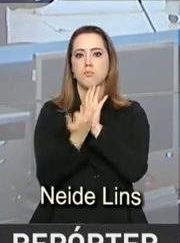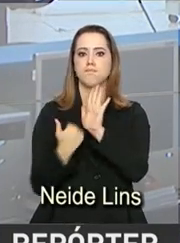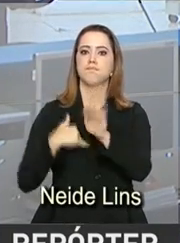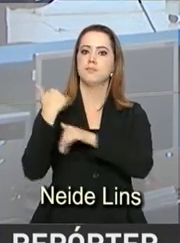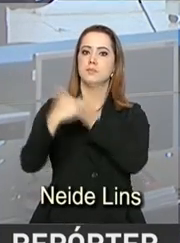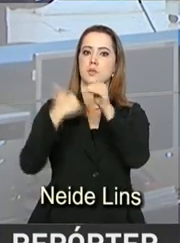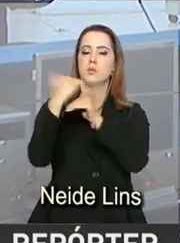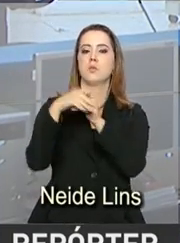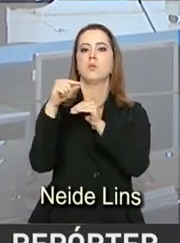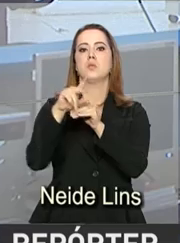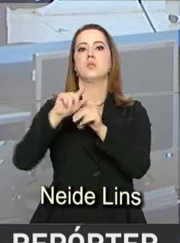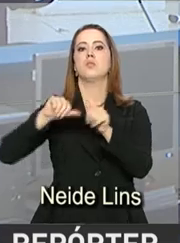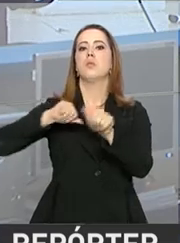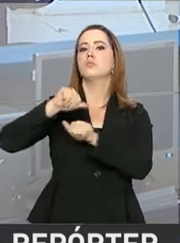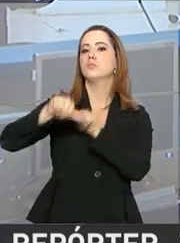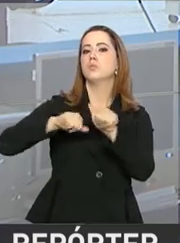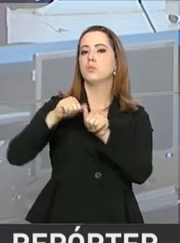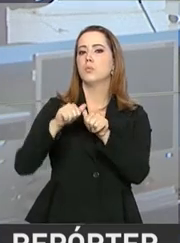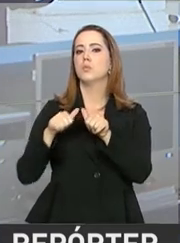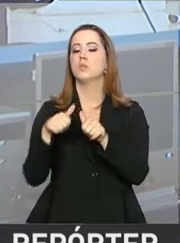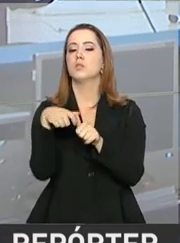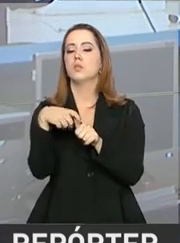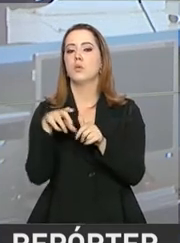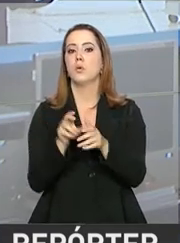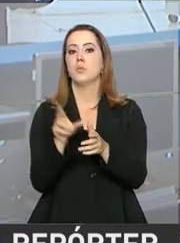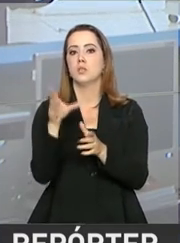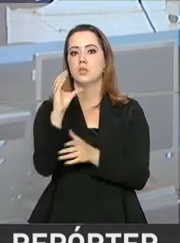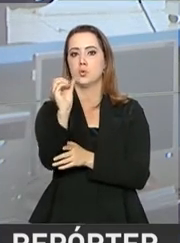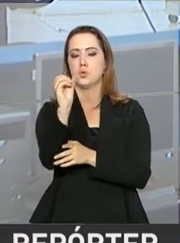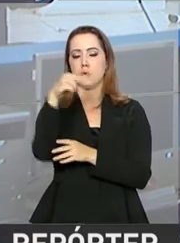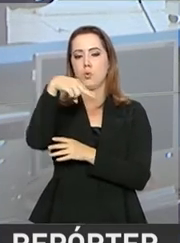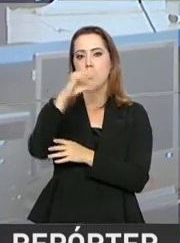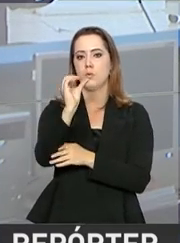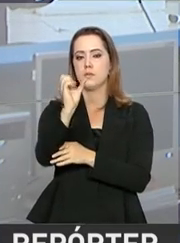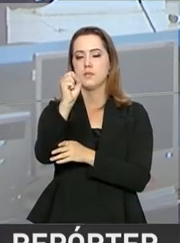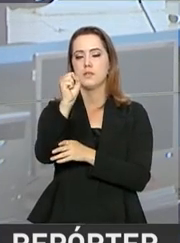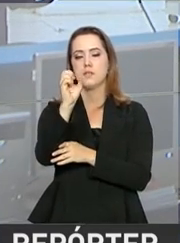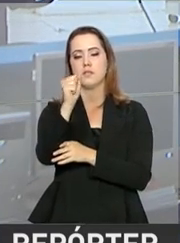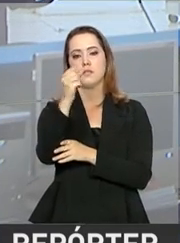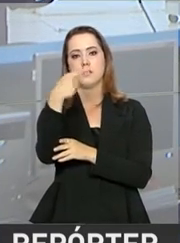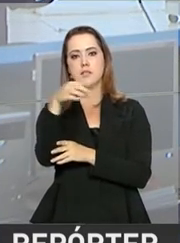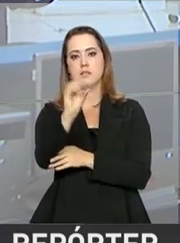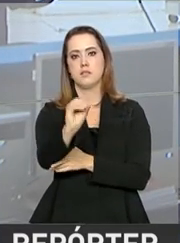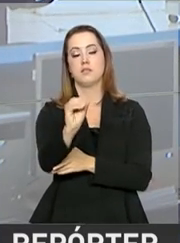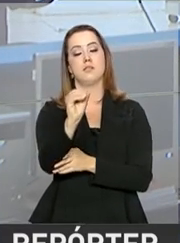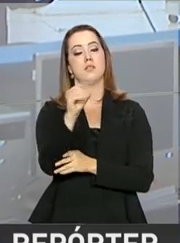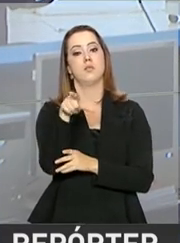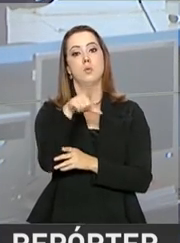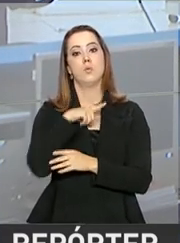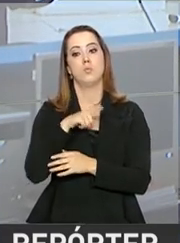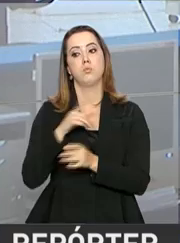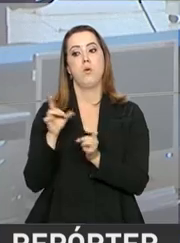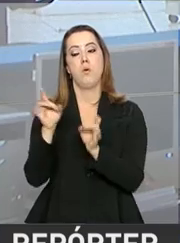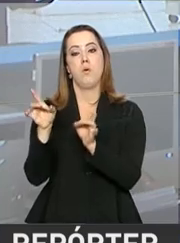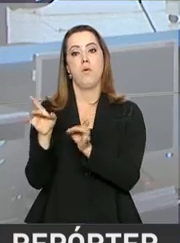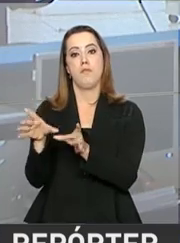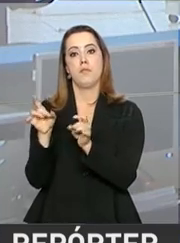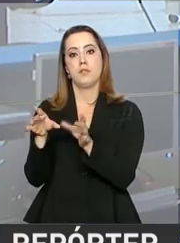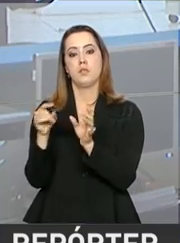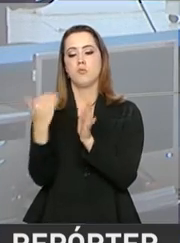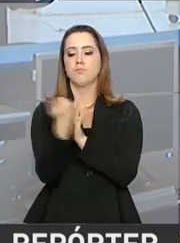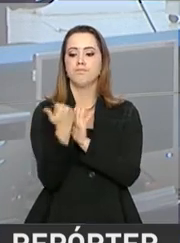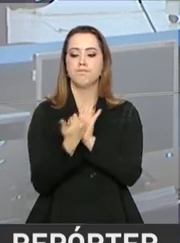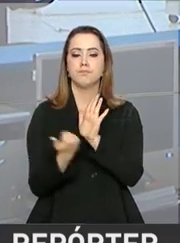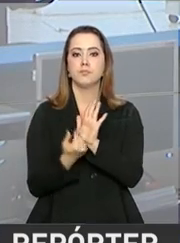objetivo reformular o modelo de concessões no Brasil. E o presidente Michel Temer anunciou a concessão ou a venda de projetos em áreas como